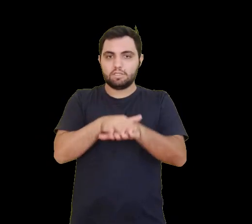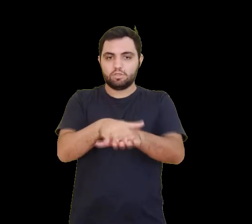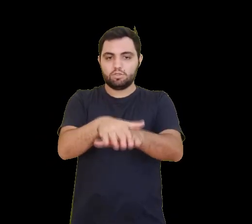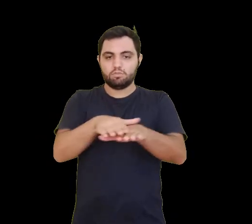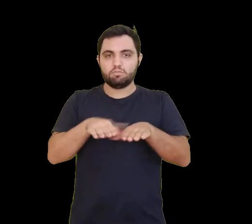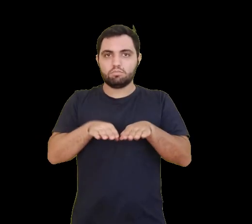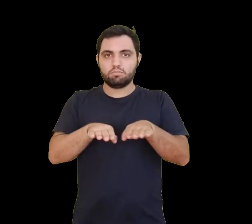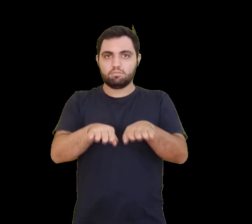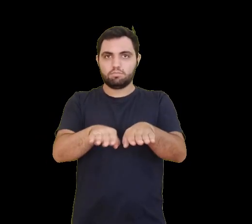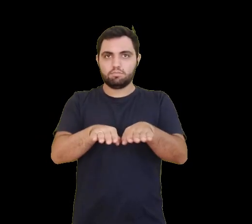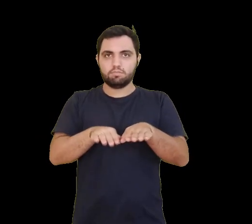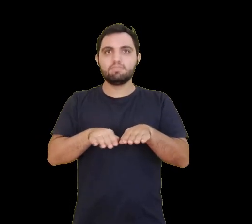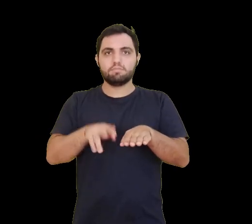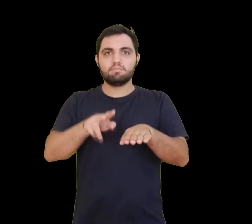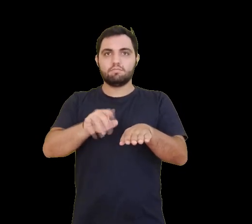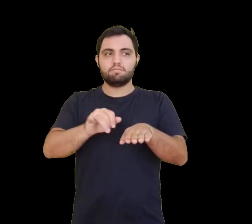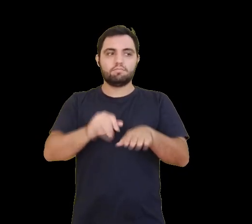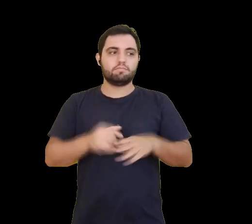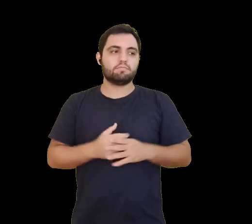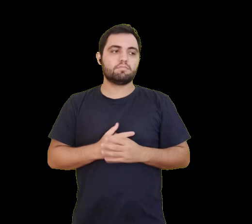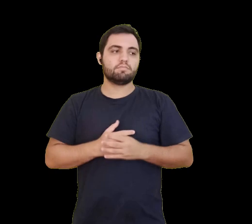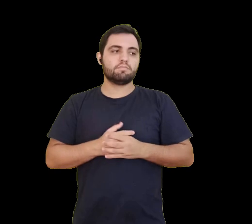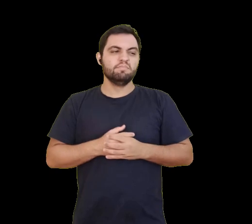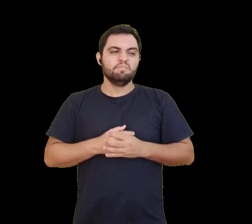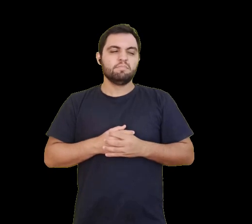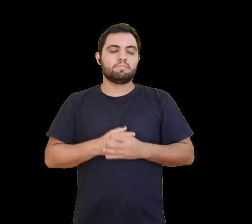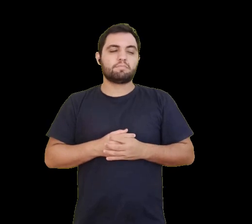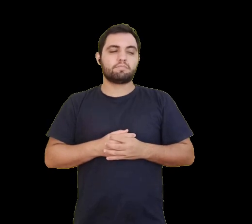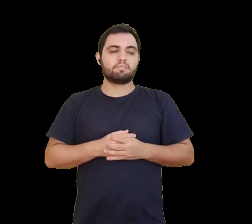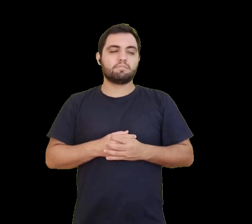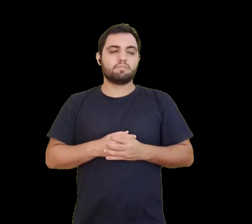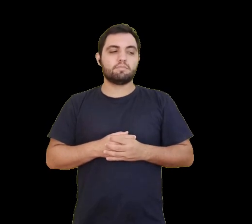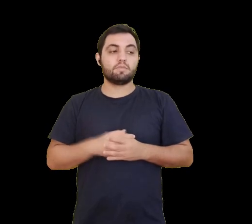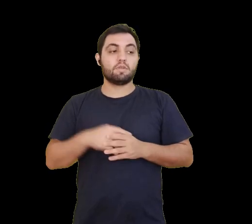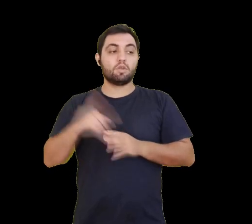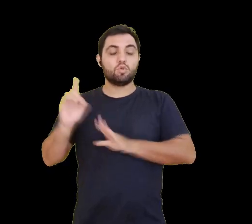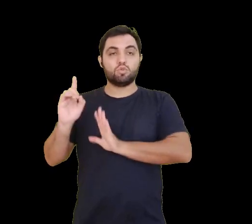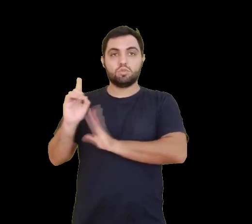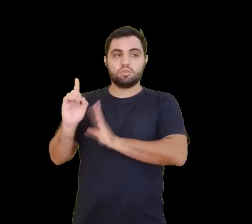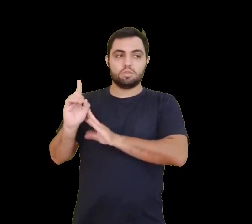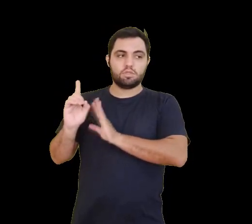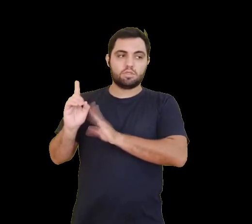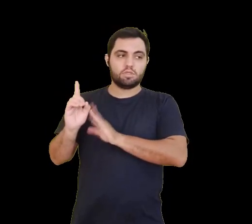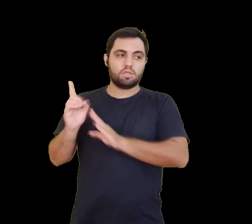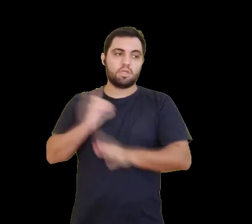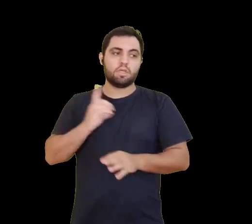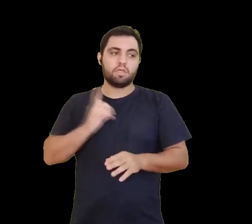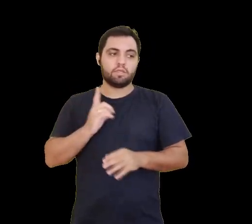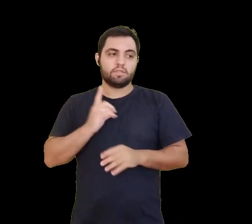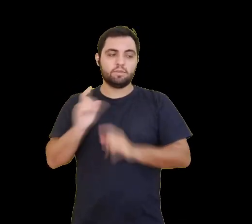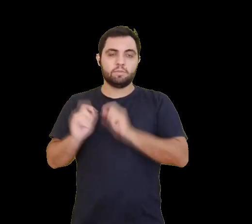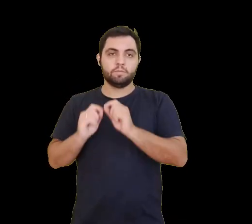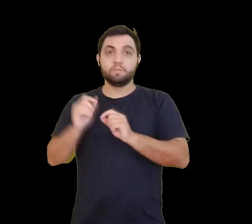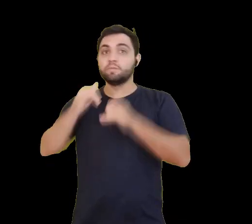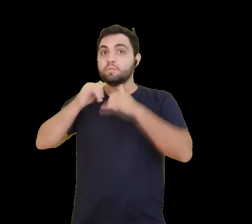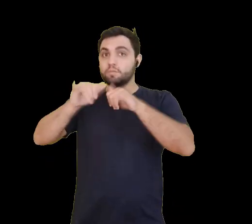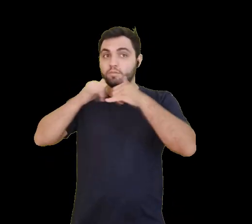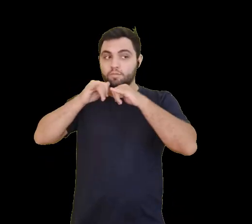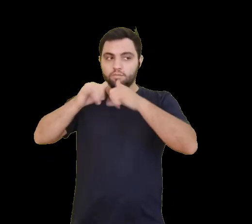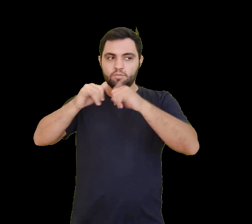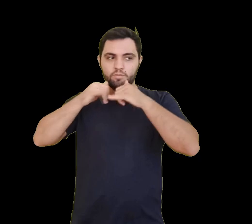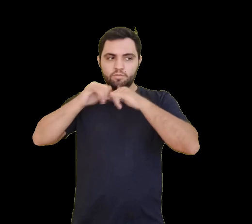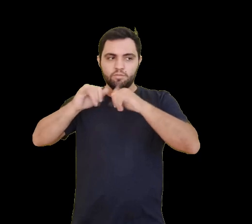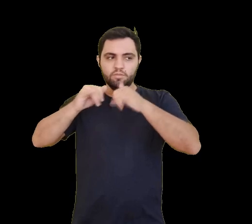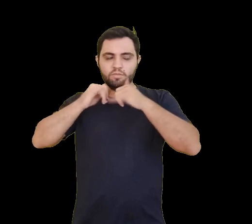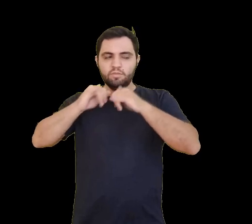impressão. Bom, aqui à sua direita você tem a fonte, né? E eu